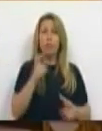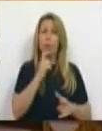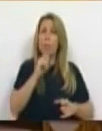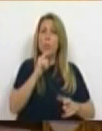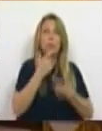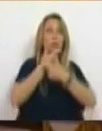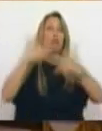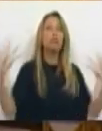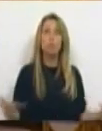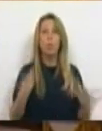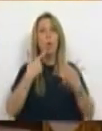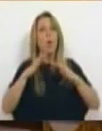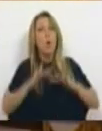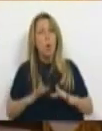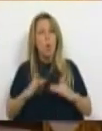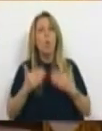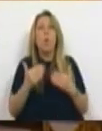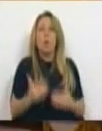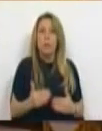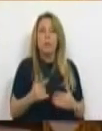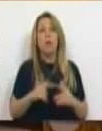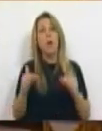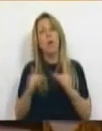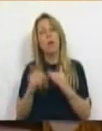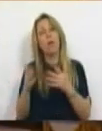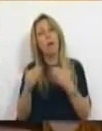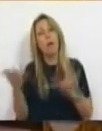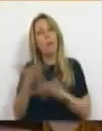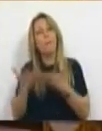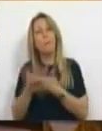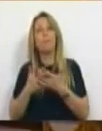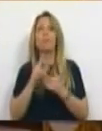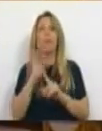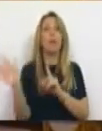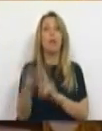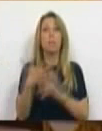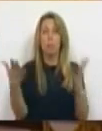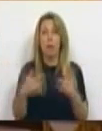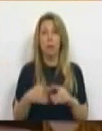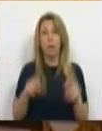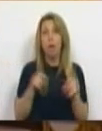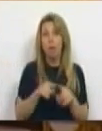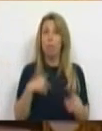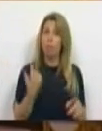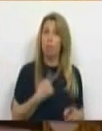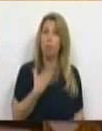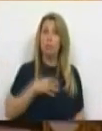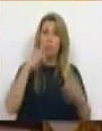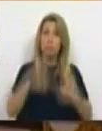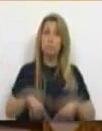contenção e a via diplomática. Os perigos são muito grandes, por isso gostaríamos de expressar a nossa